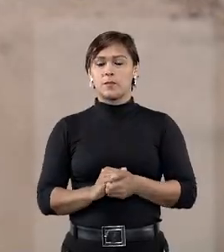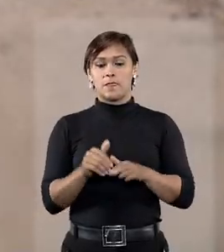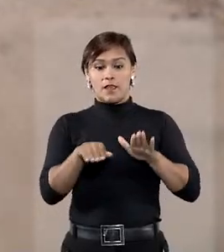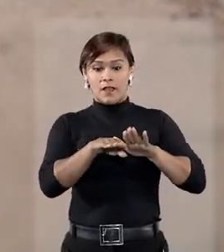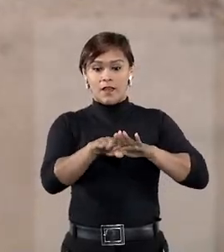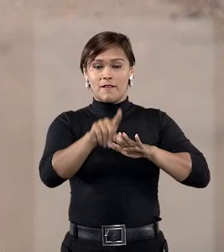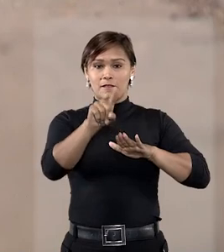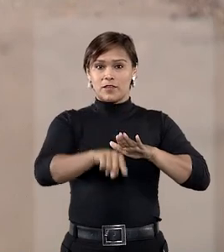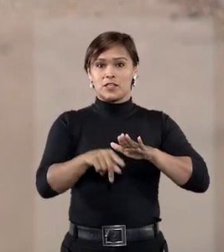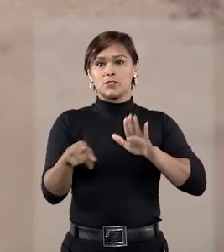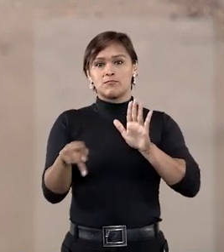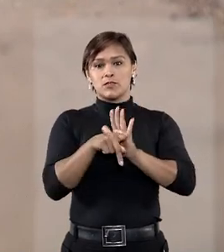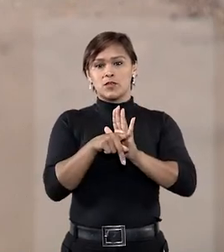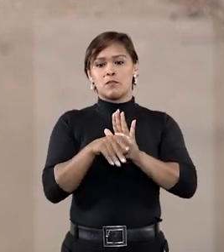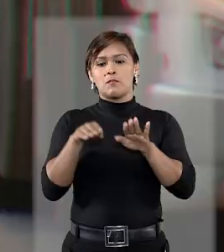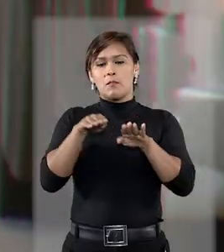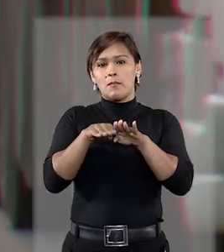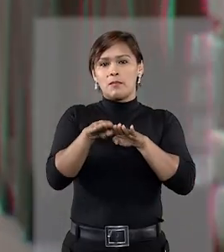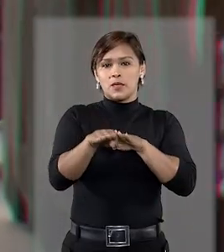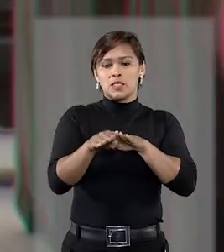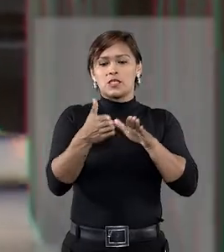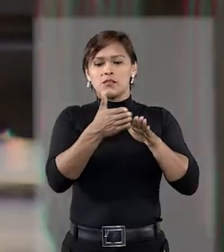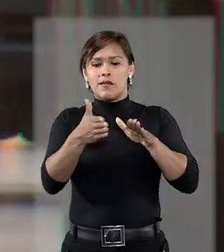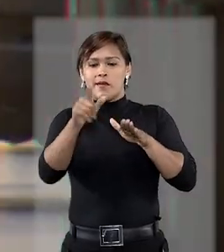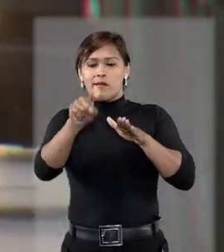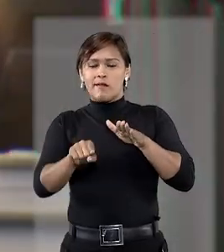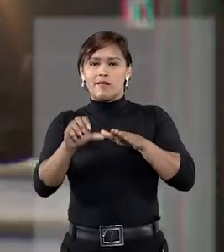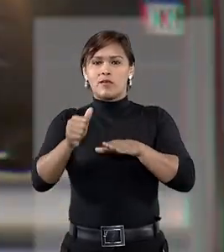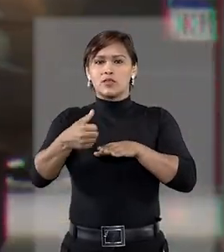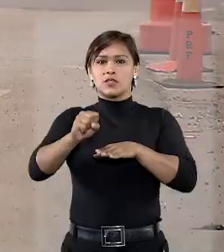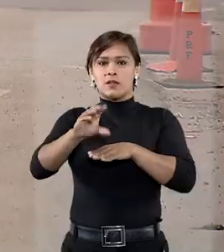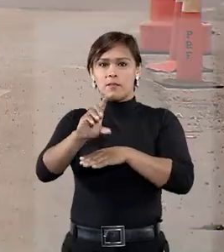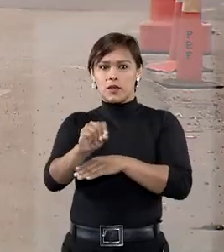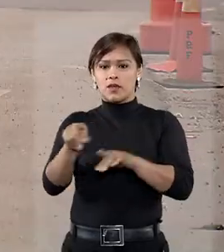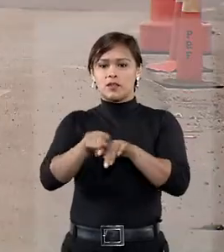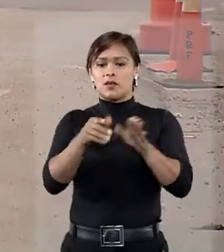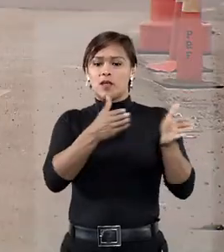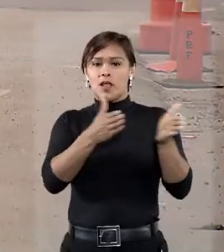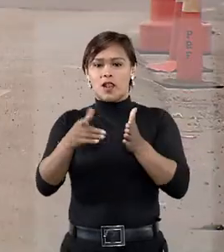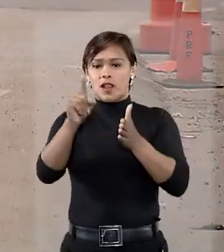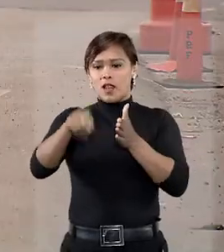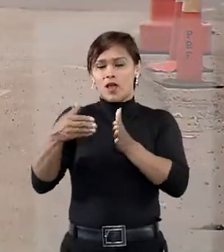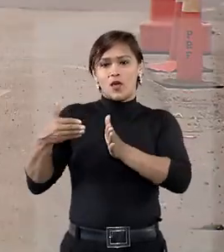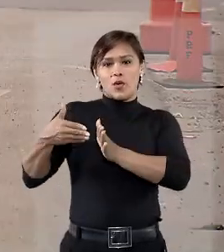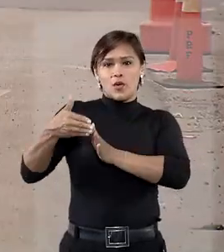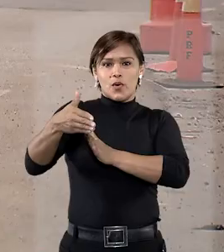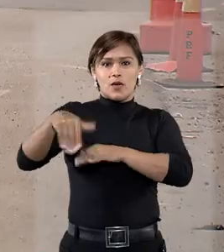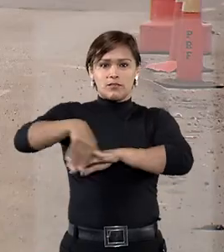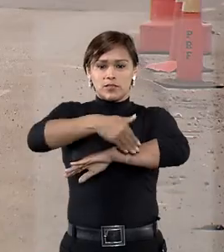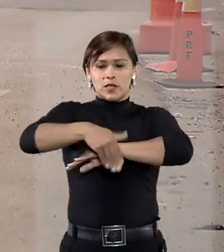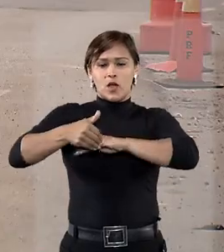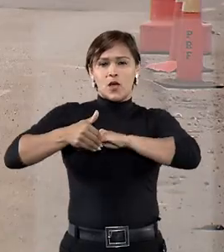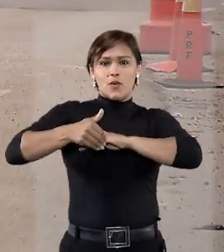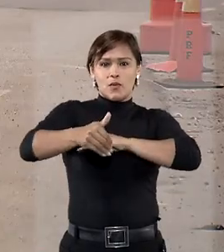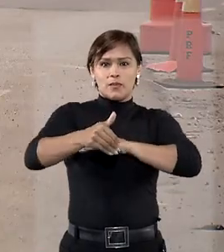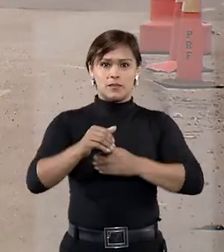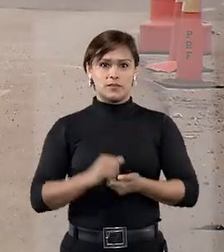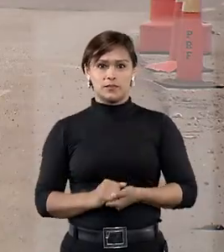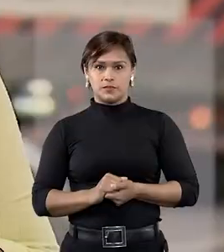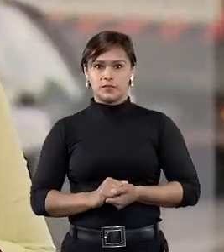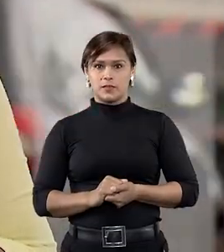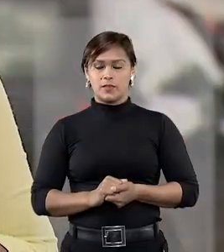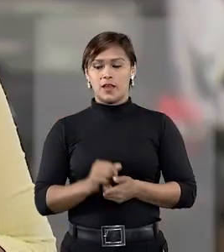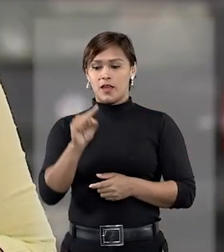de domínio é a área formada por pistas, canteiros, acostamentos e pela faixa lateral de segurança ao longo das